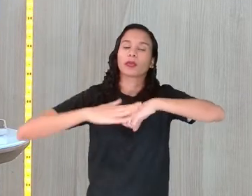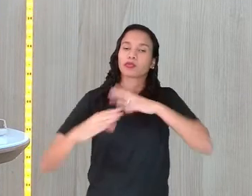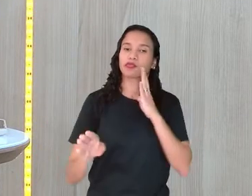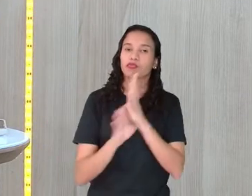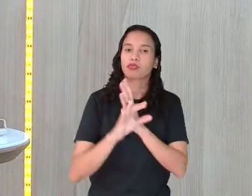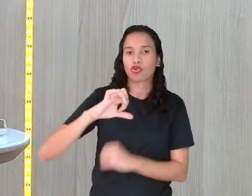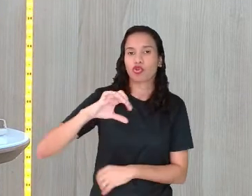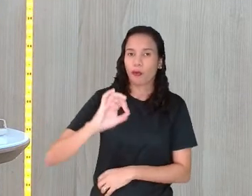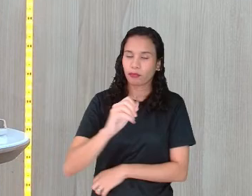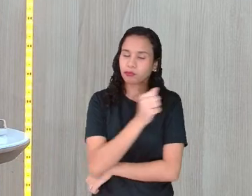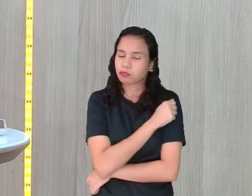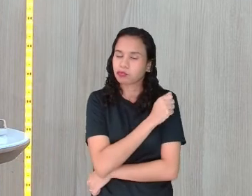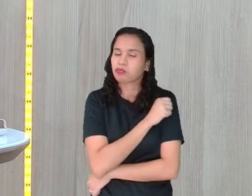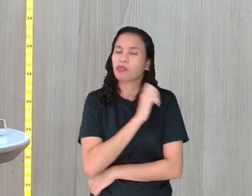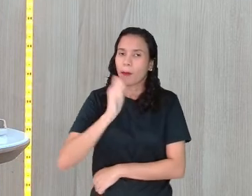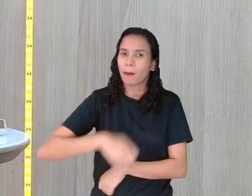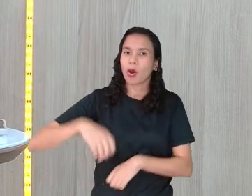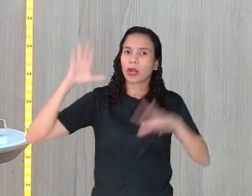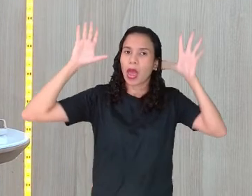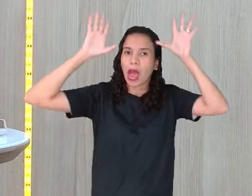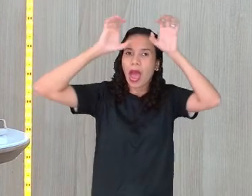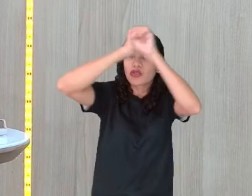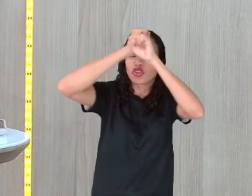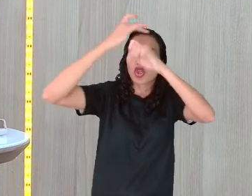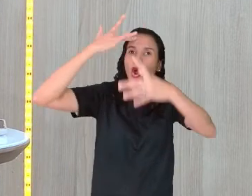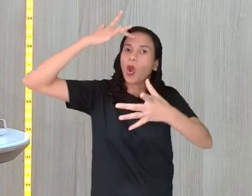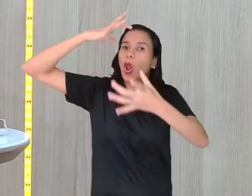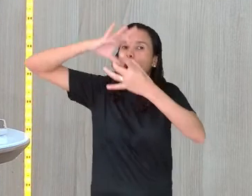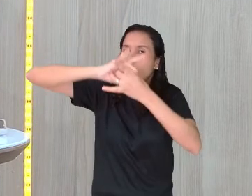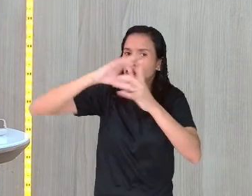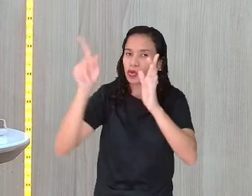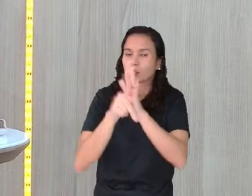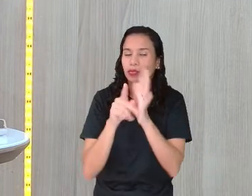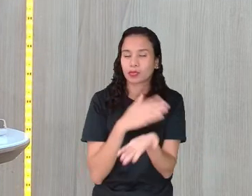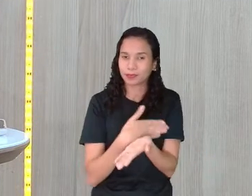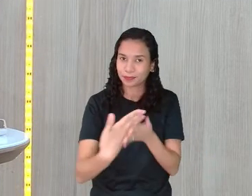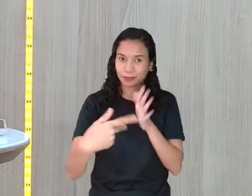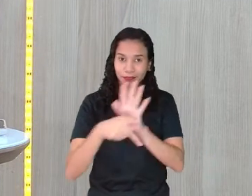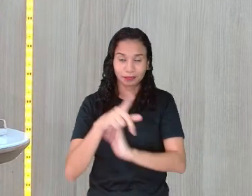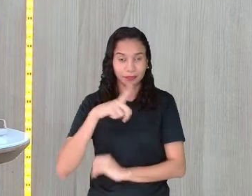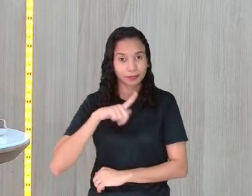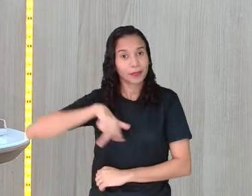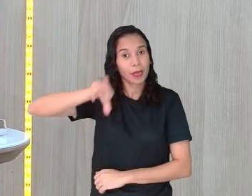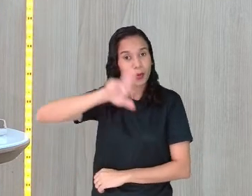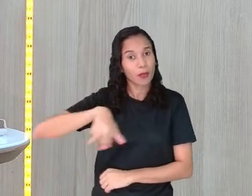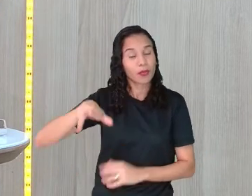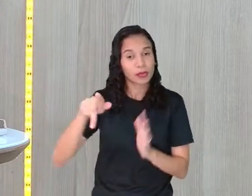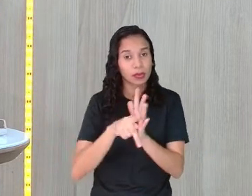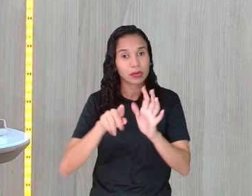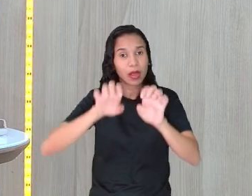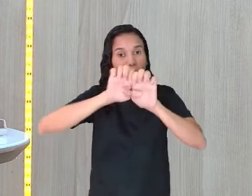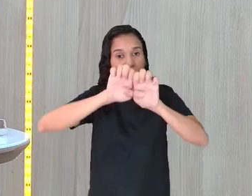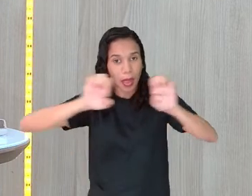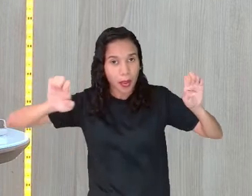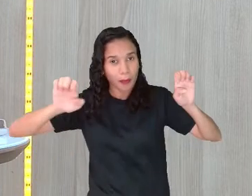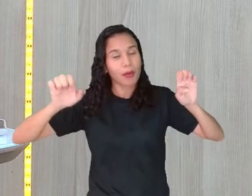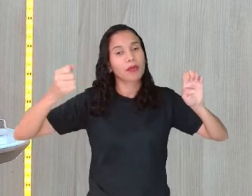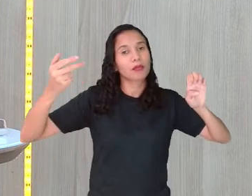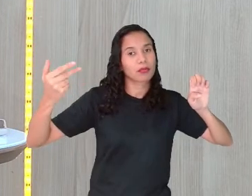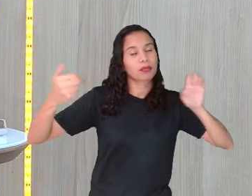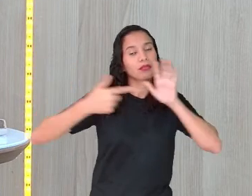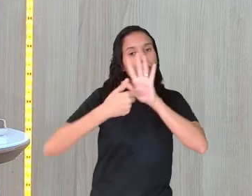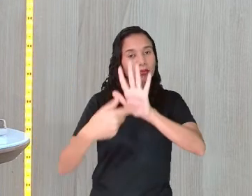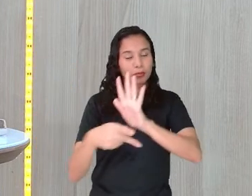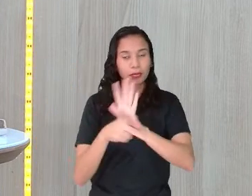90. Então, o aluno ele pode fazer esse tipo de cálculo de lógica, que nem você disse no começo. Também pode usar a equação, que nem você fez agora